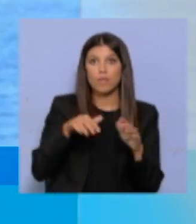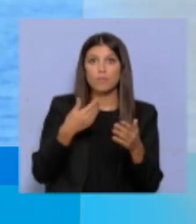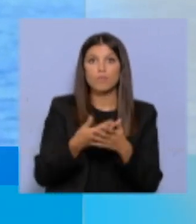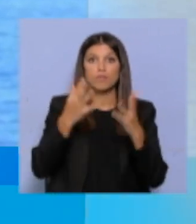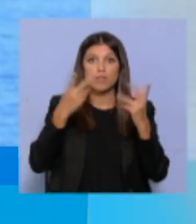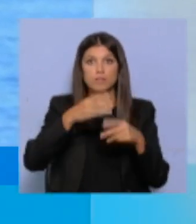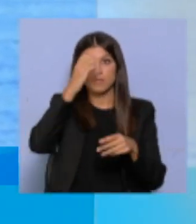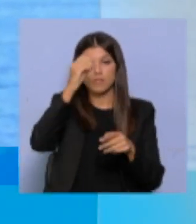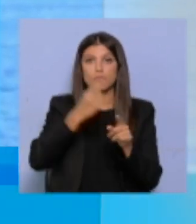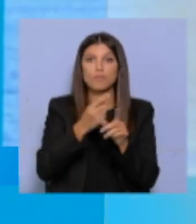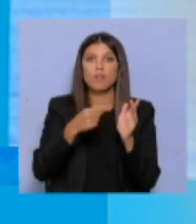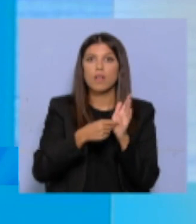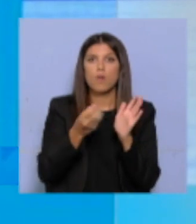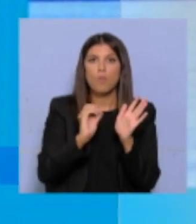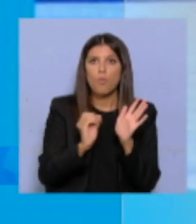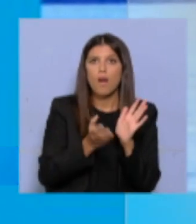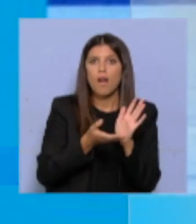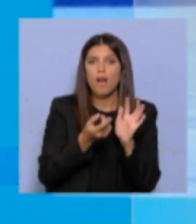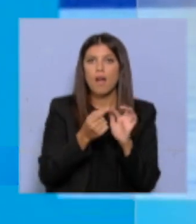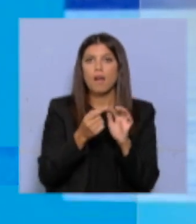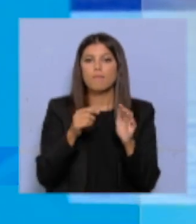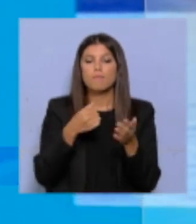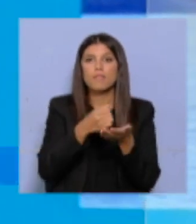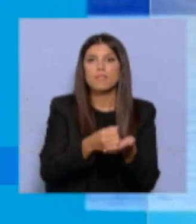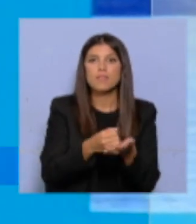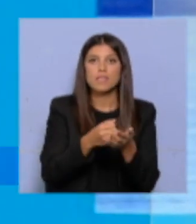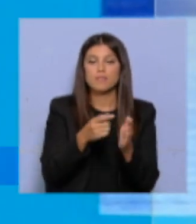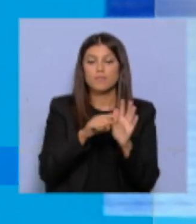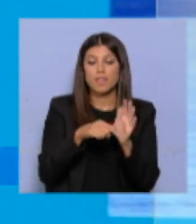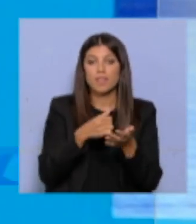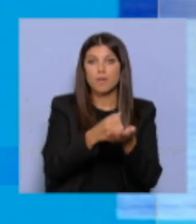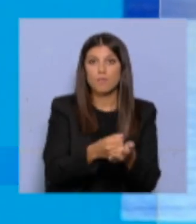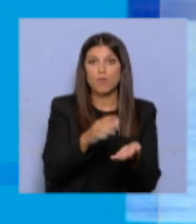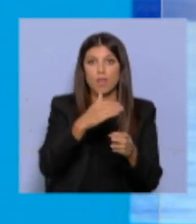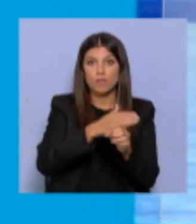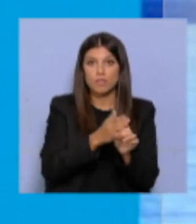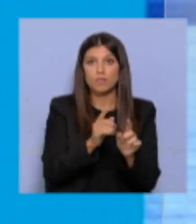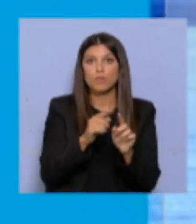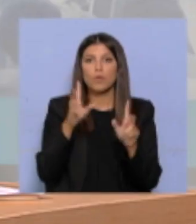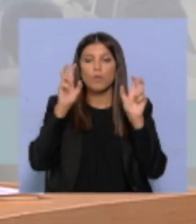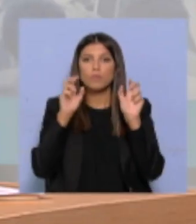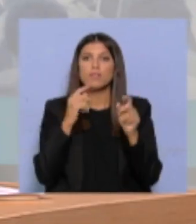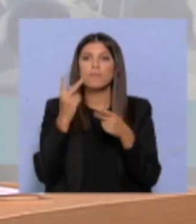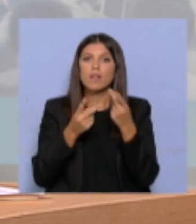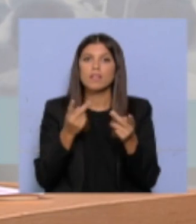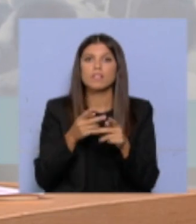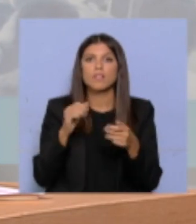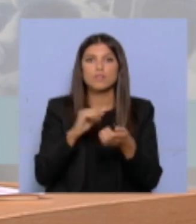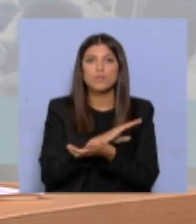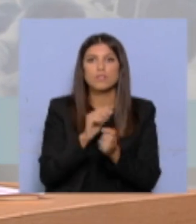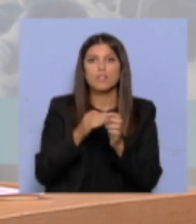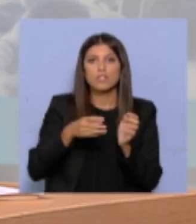não contemplar qualquer medida de apoio ao setor. Um assunto que vamos analisar com o jornalista Paulo Ribeiro, que foi um